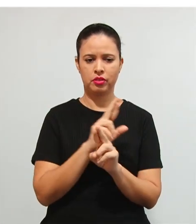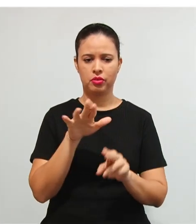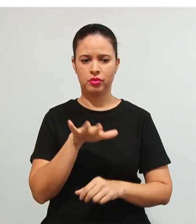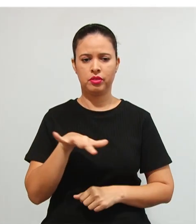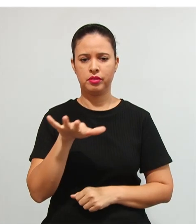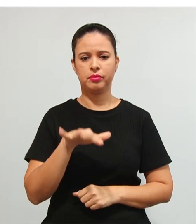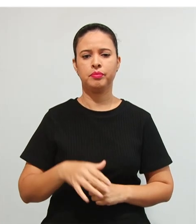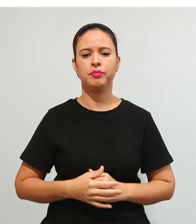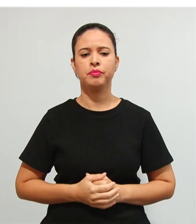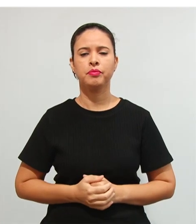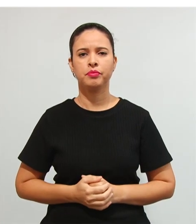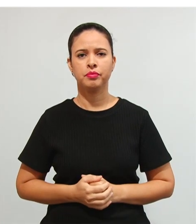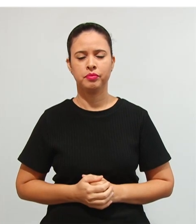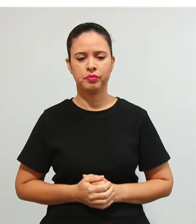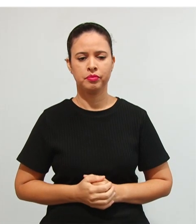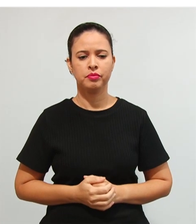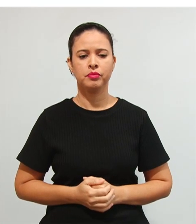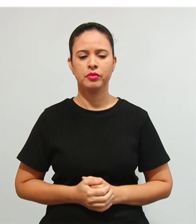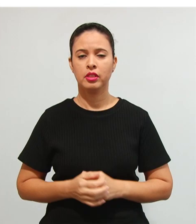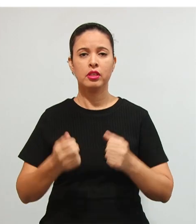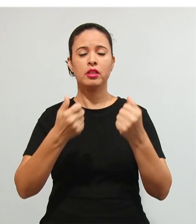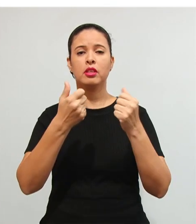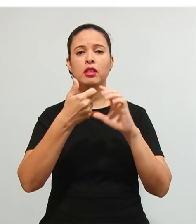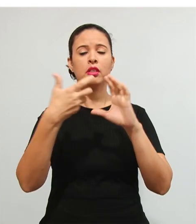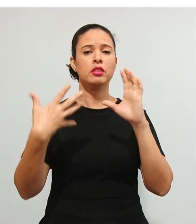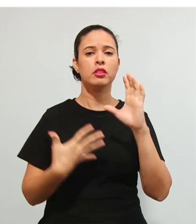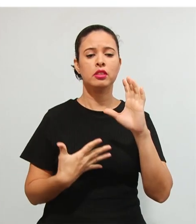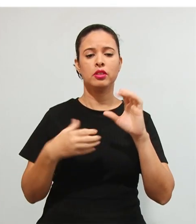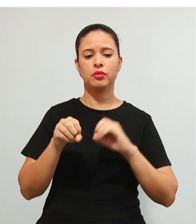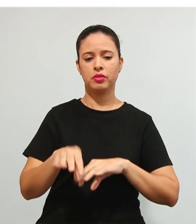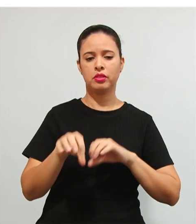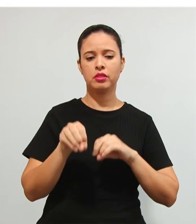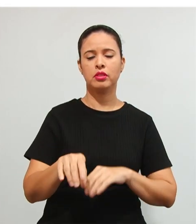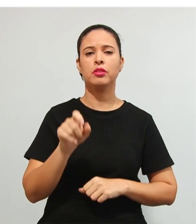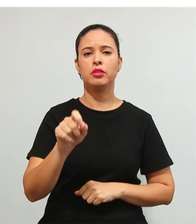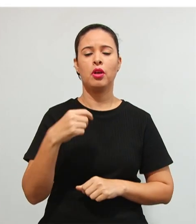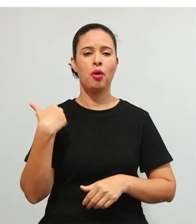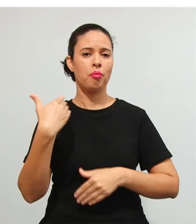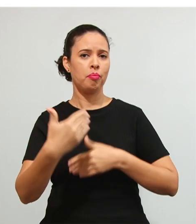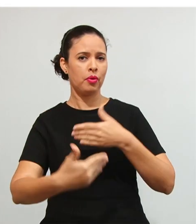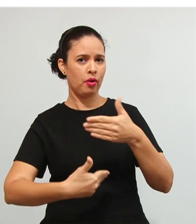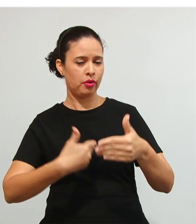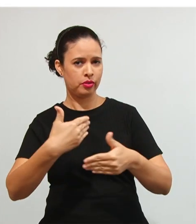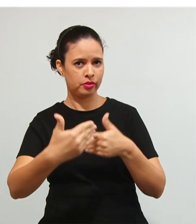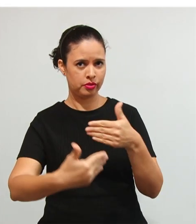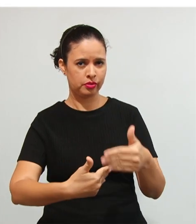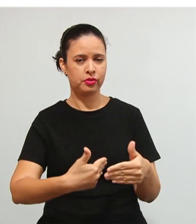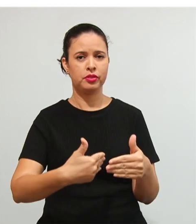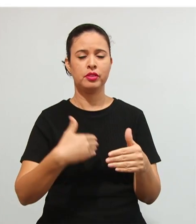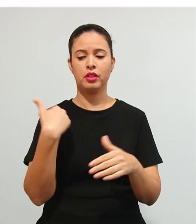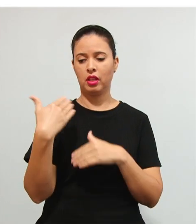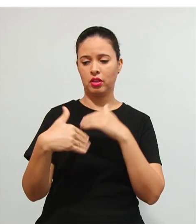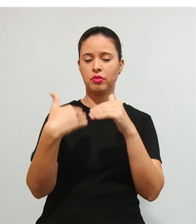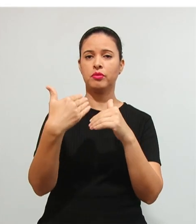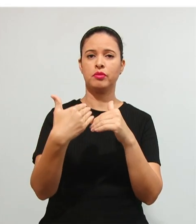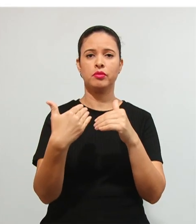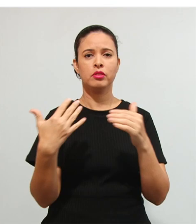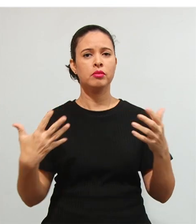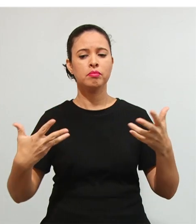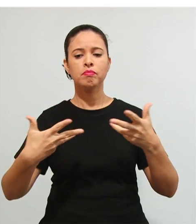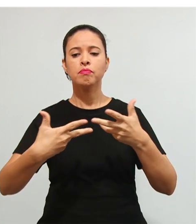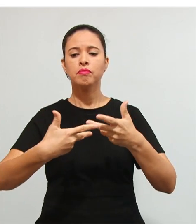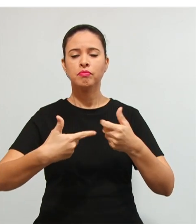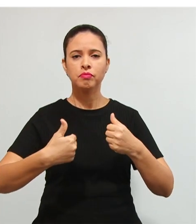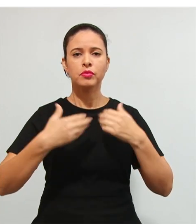áreas. Então, podemos caracterizar a educação como sendo o processo de desenvolvimento da capacidade